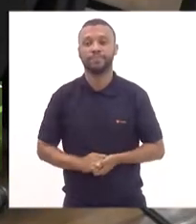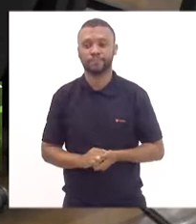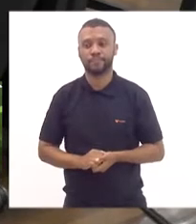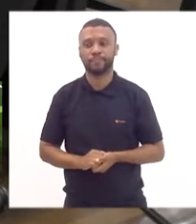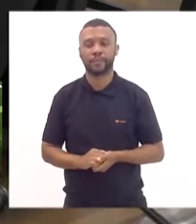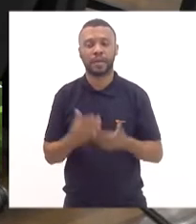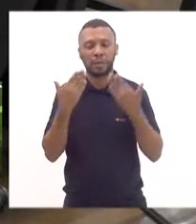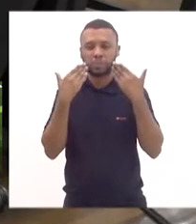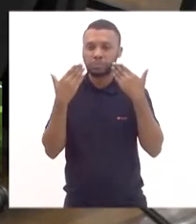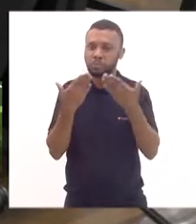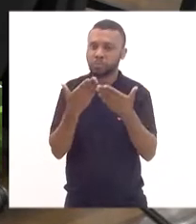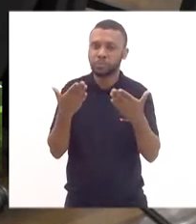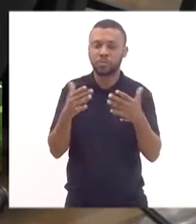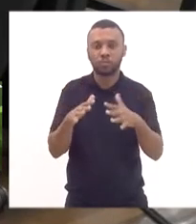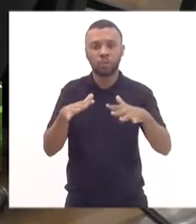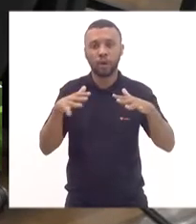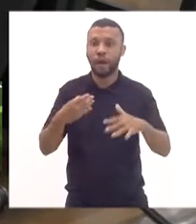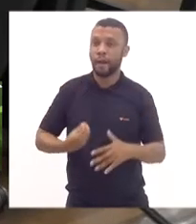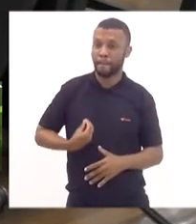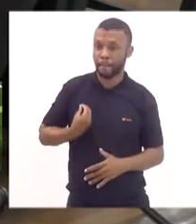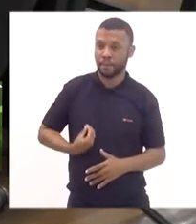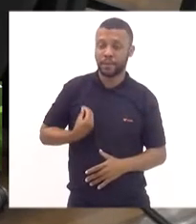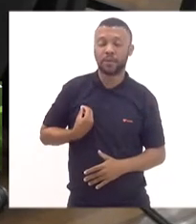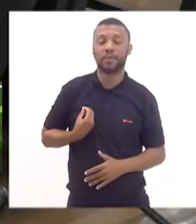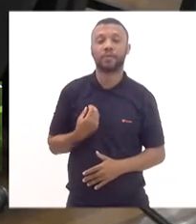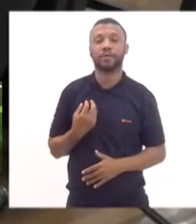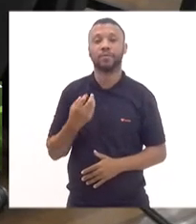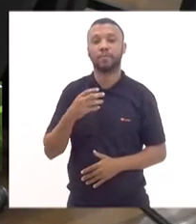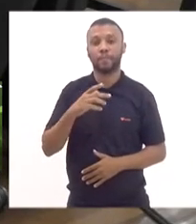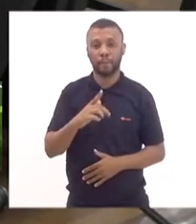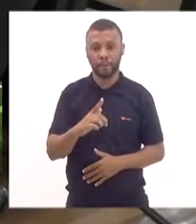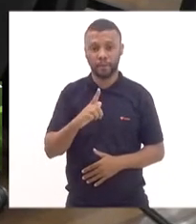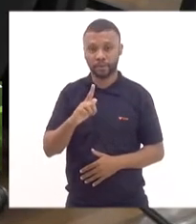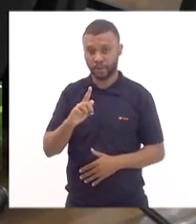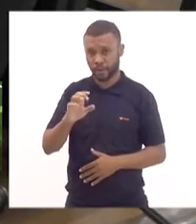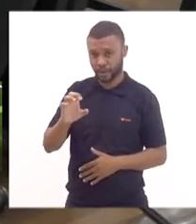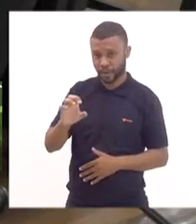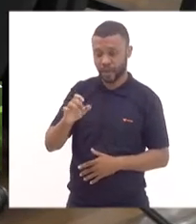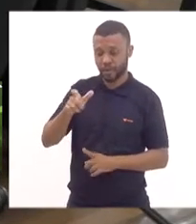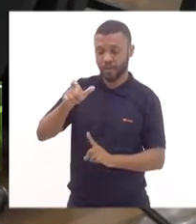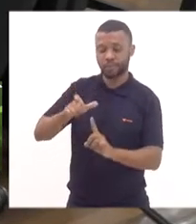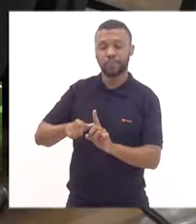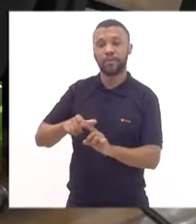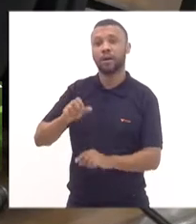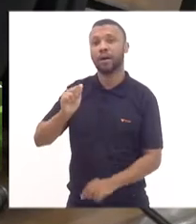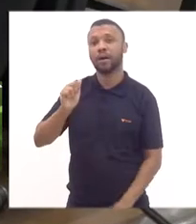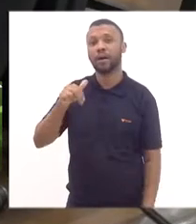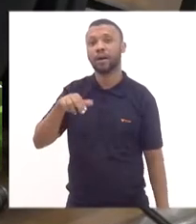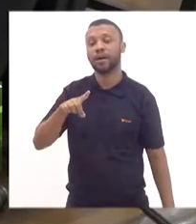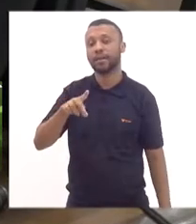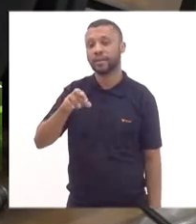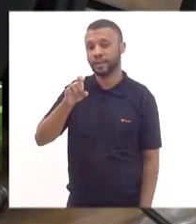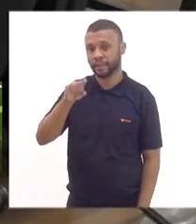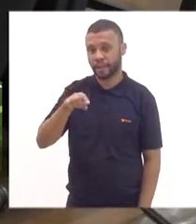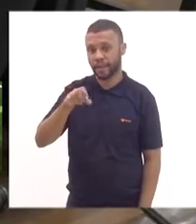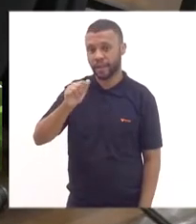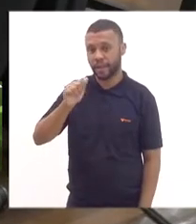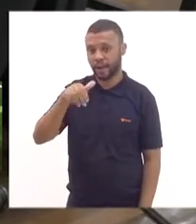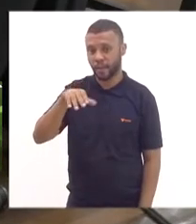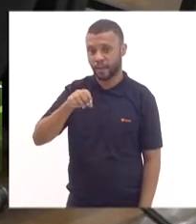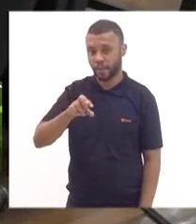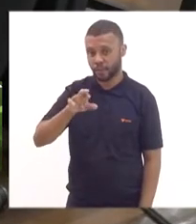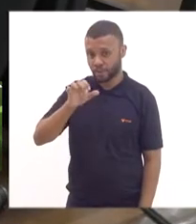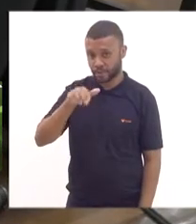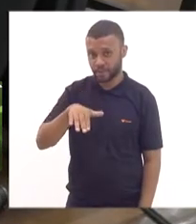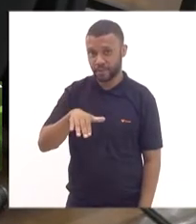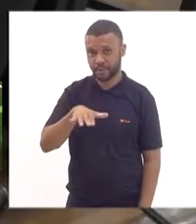diante dos convidados, a presença do procurador André Urim, seja bem-vindo, representando a nossa